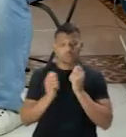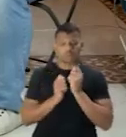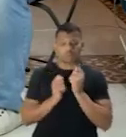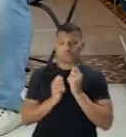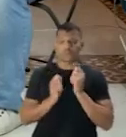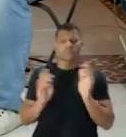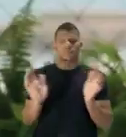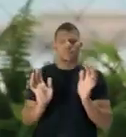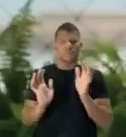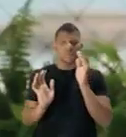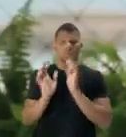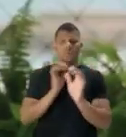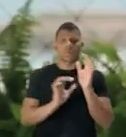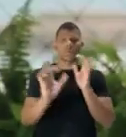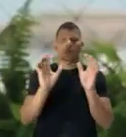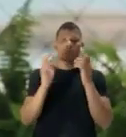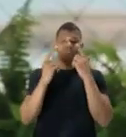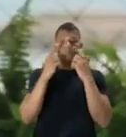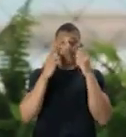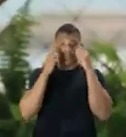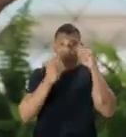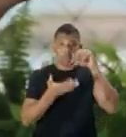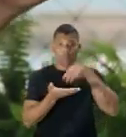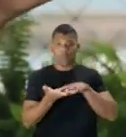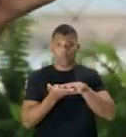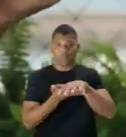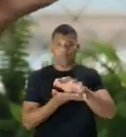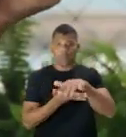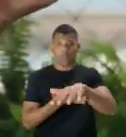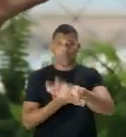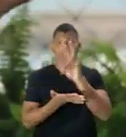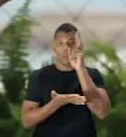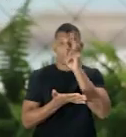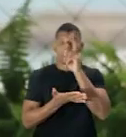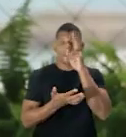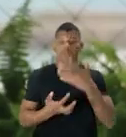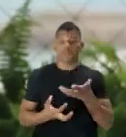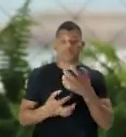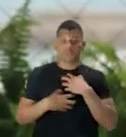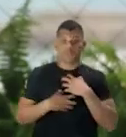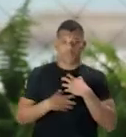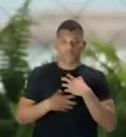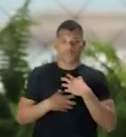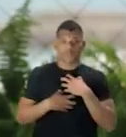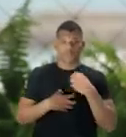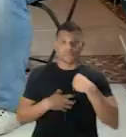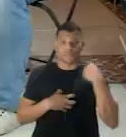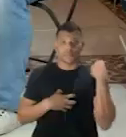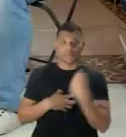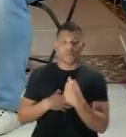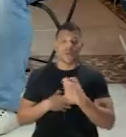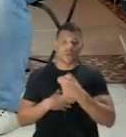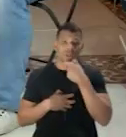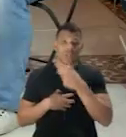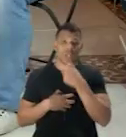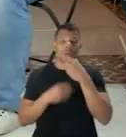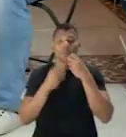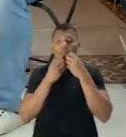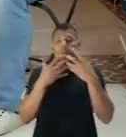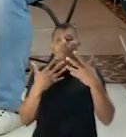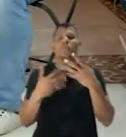na garganta, lembramos que a tua lembrança traz. Cantando essa